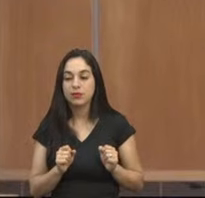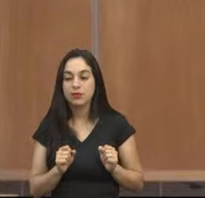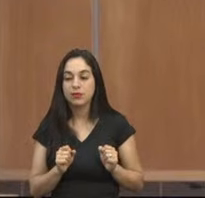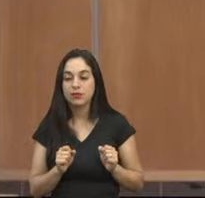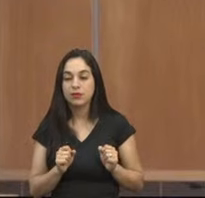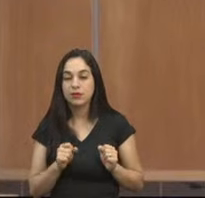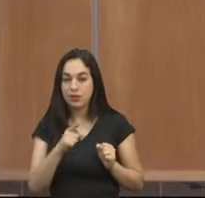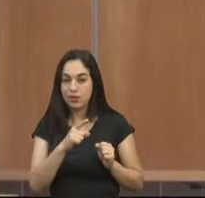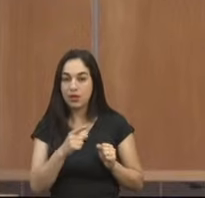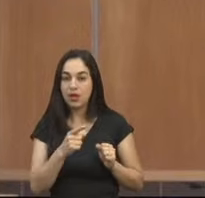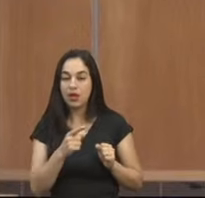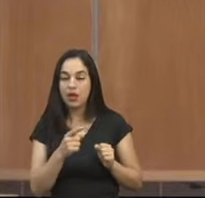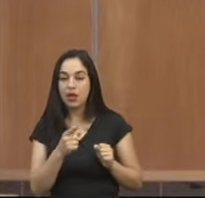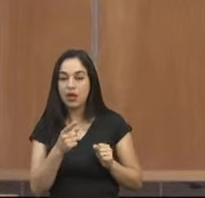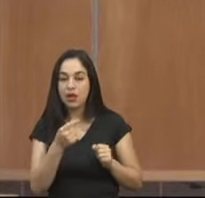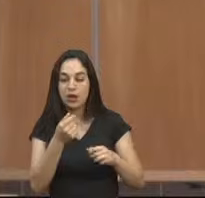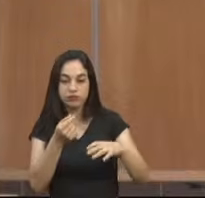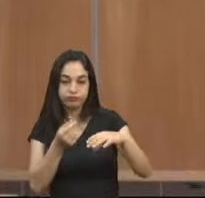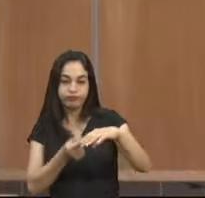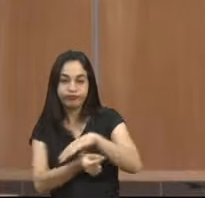no orçamento participativo.